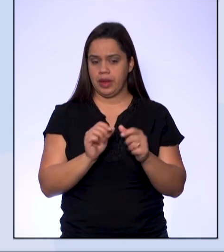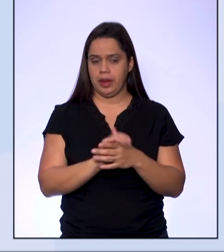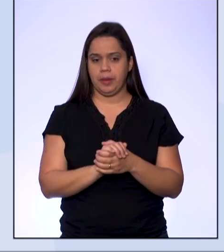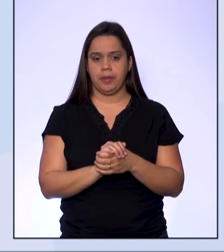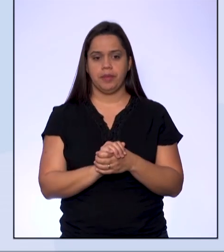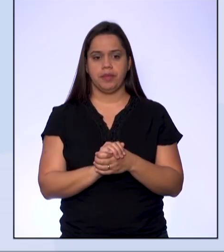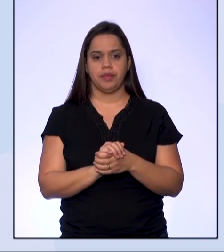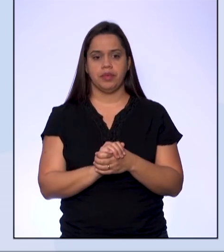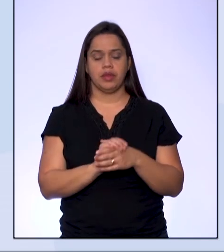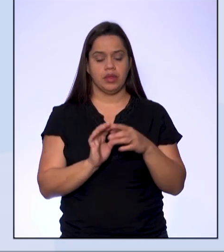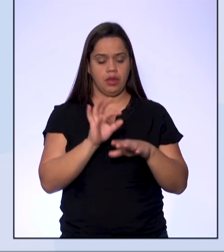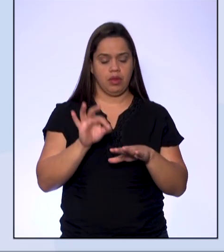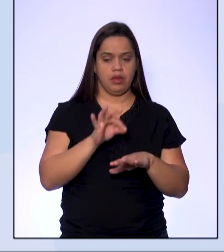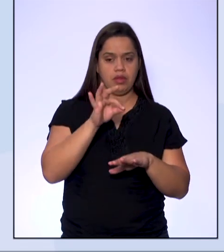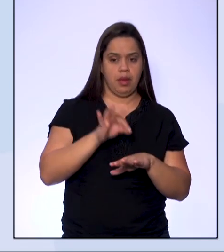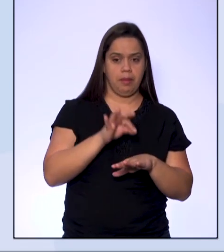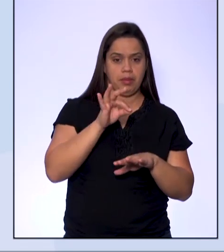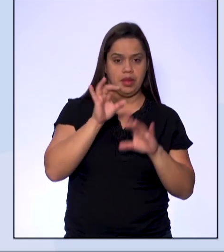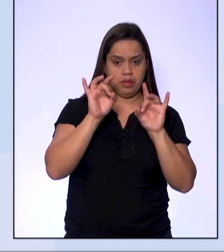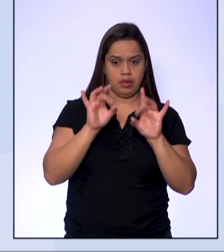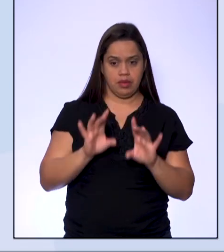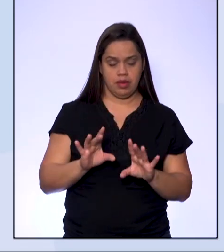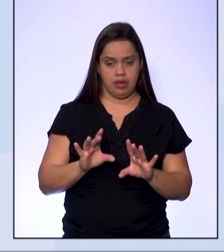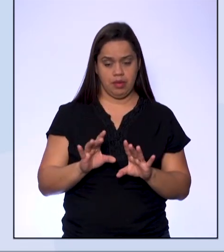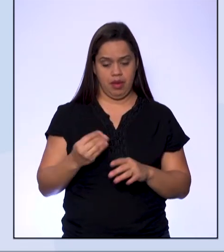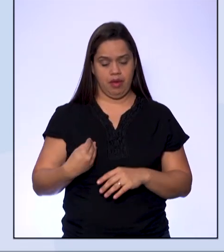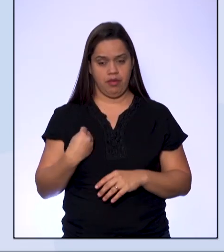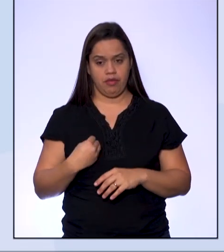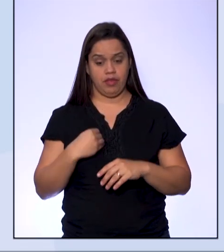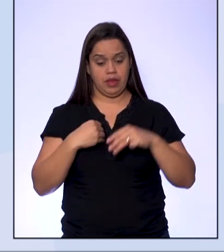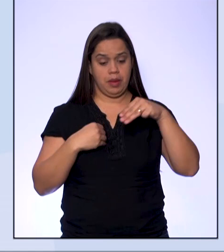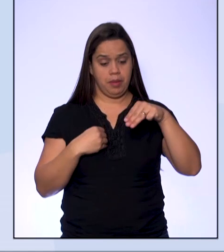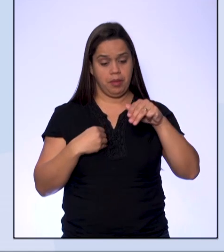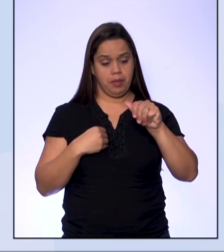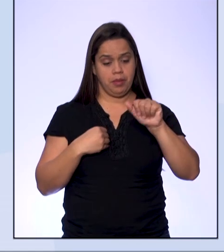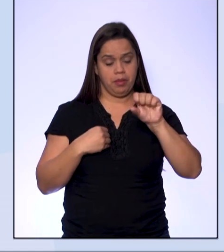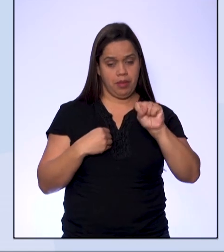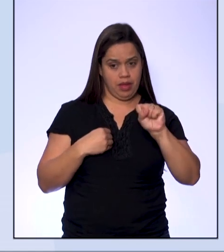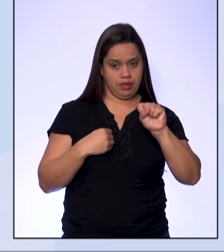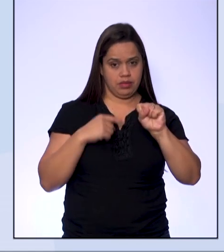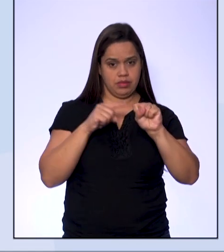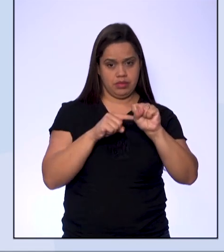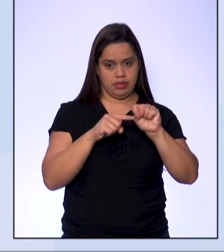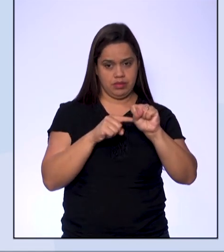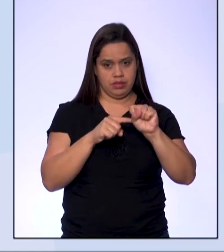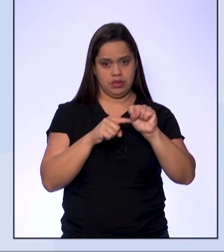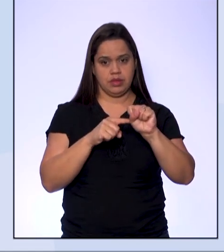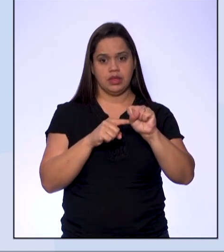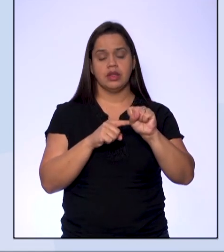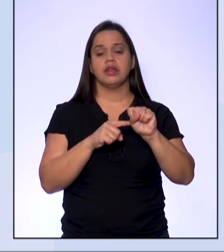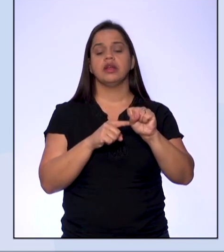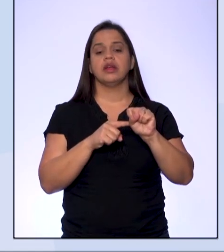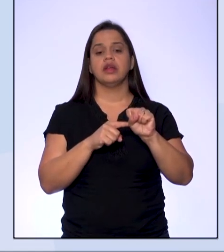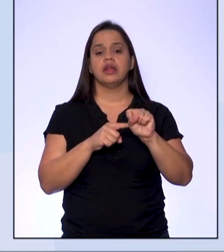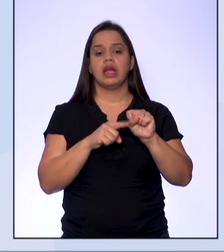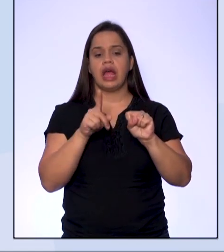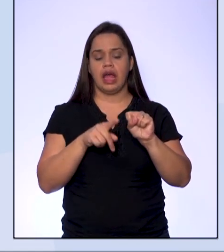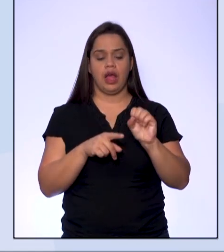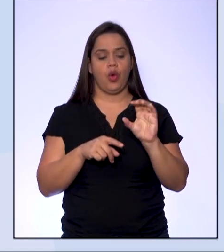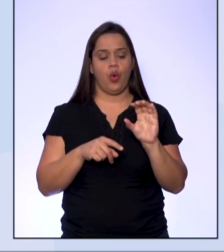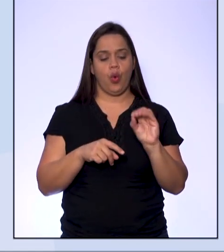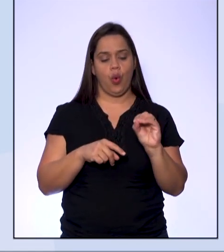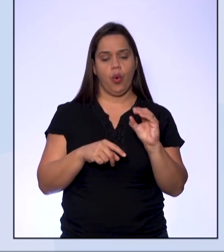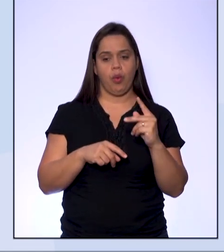As abelhas são essenciais para a vida, mas, né, ela introduz a ideia, o mas e o pois. Oposição e